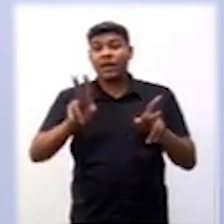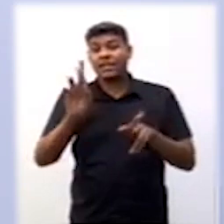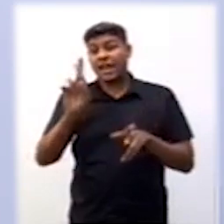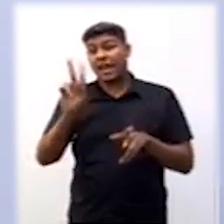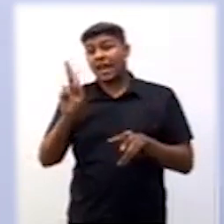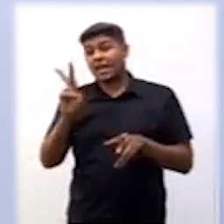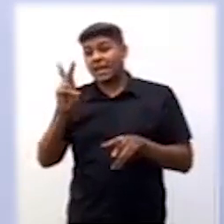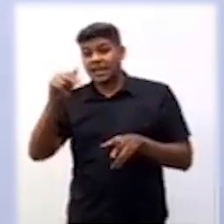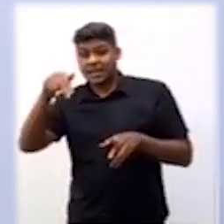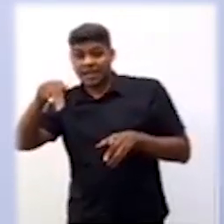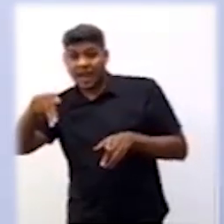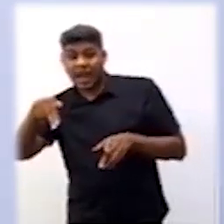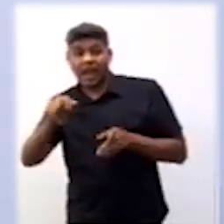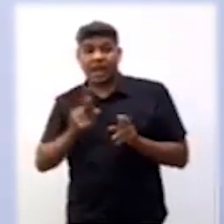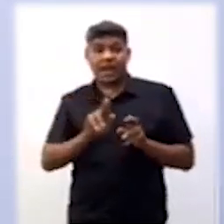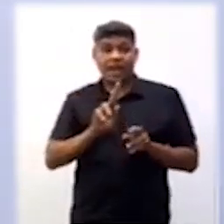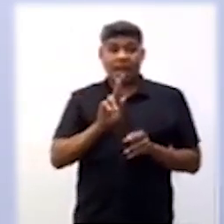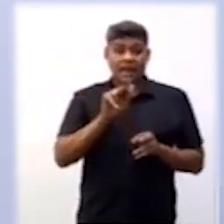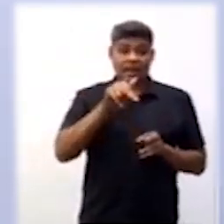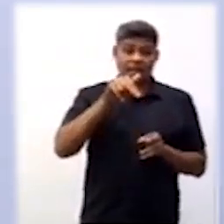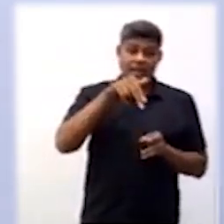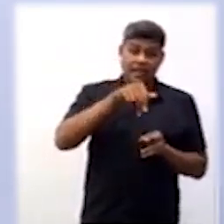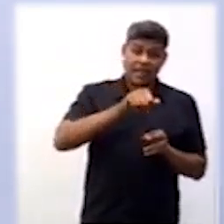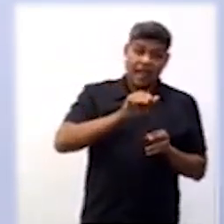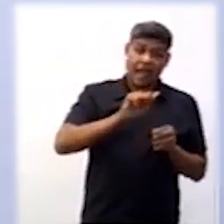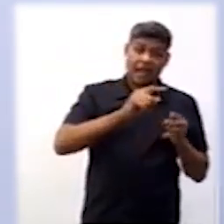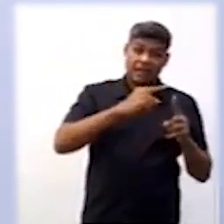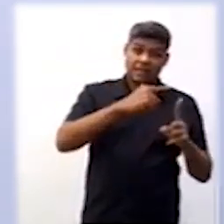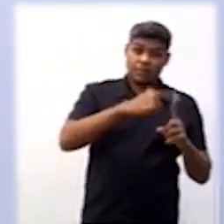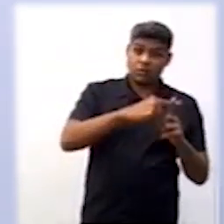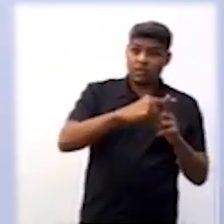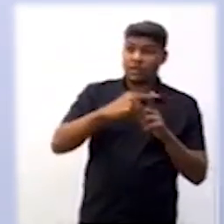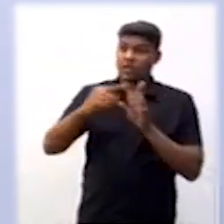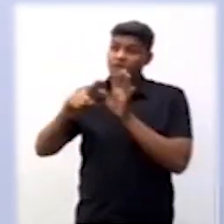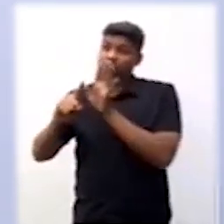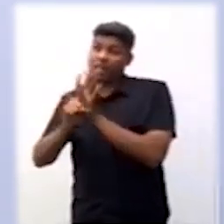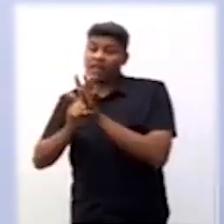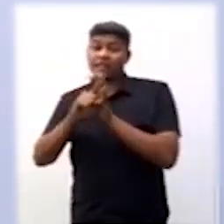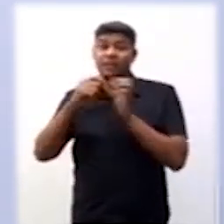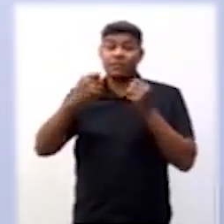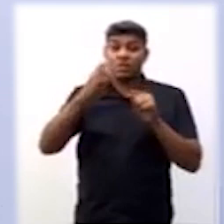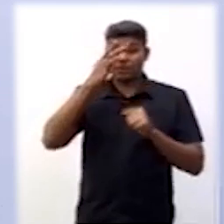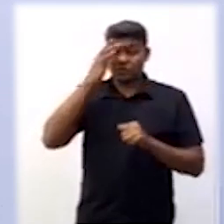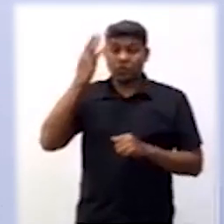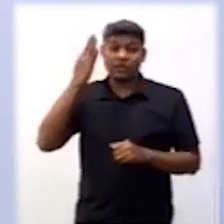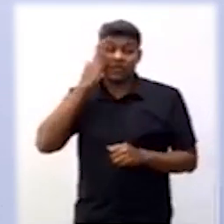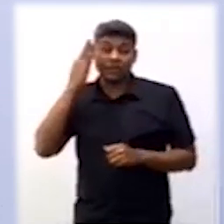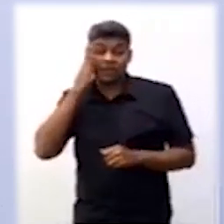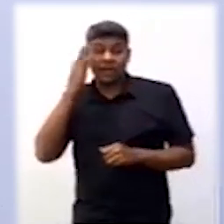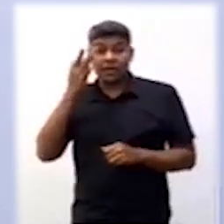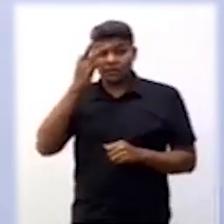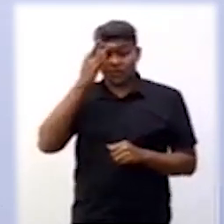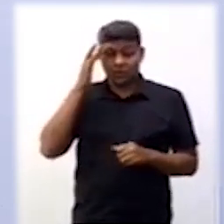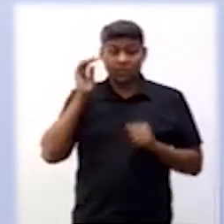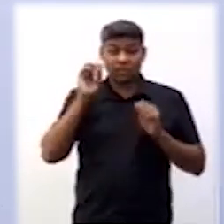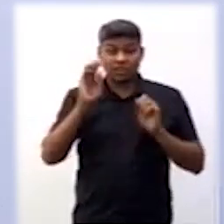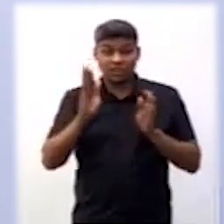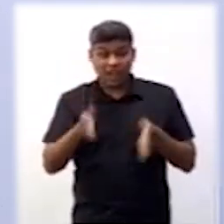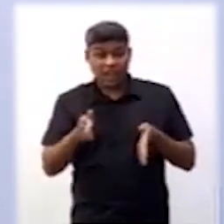RNA positivo para RNA negativo, e muita gente tinha que saber isso, tá? E muita gente está comentando, já está